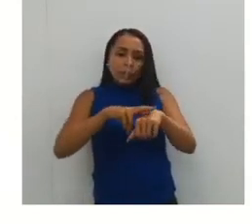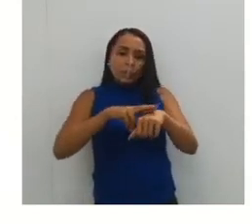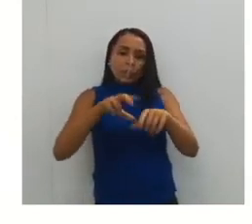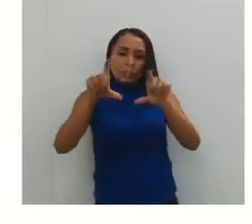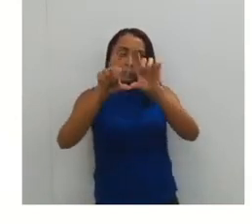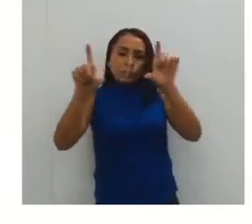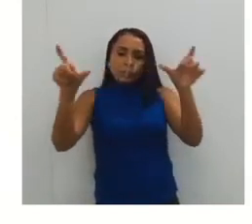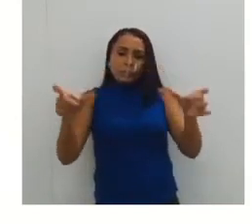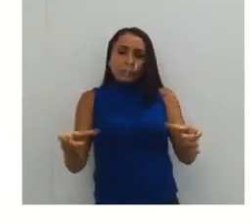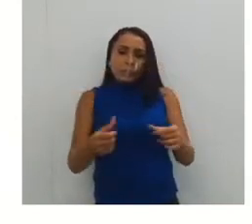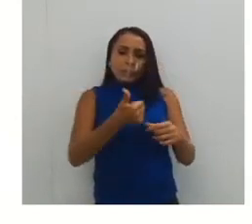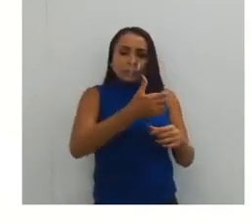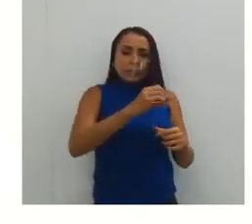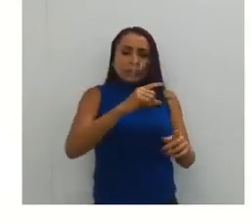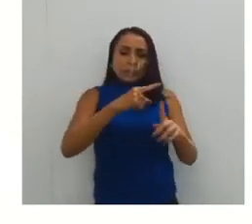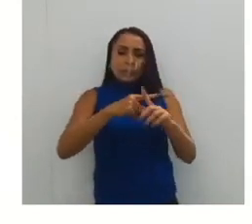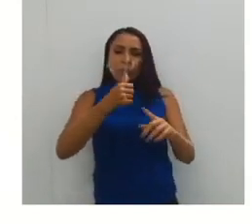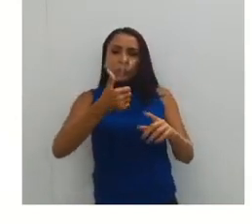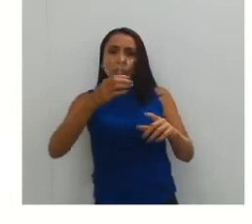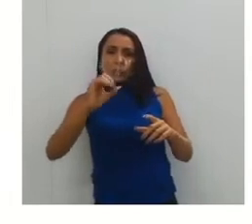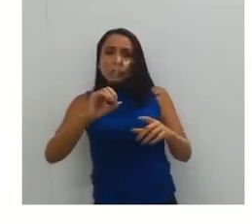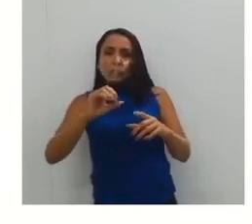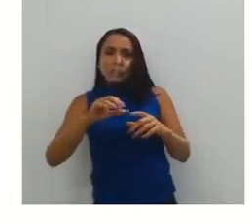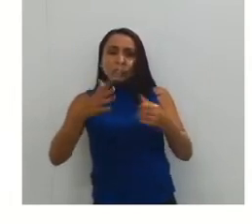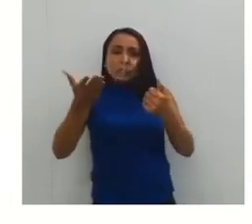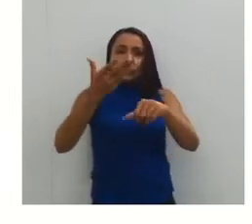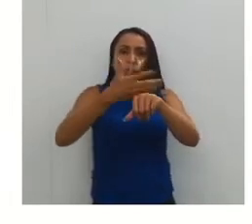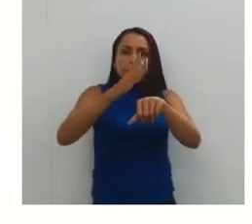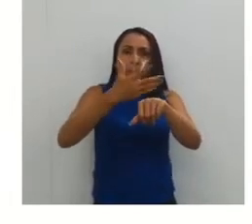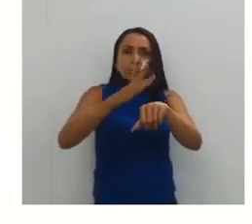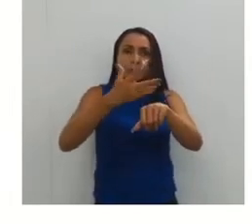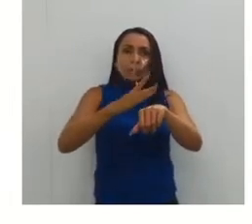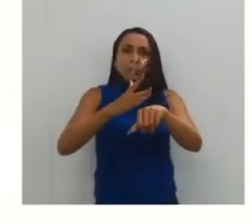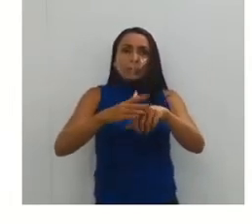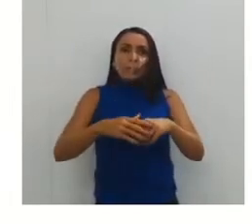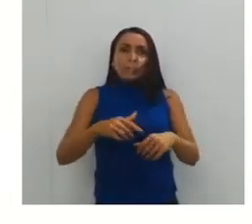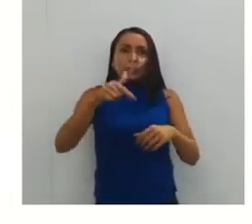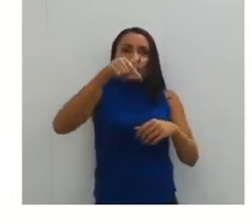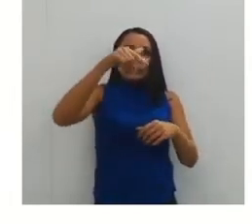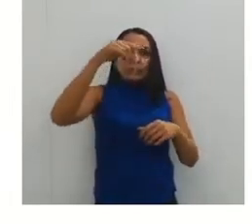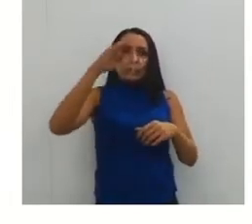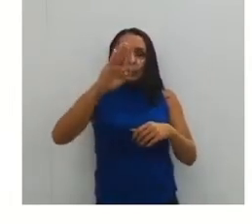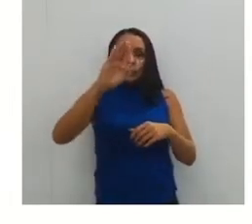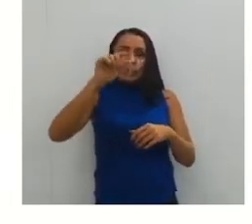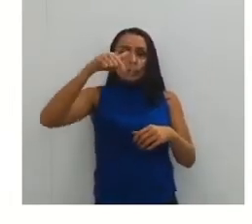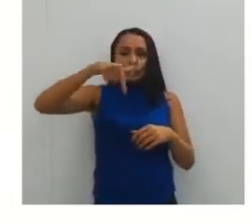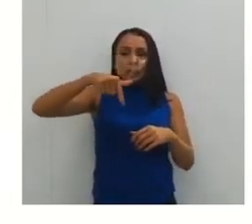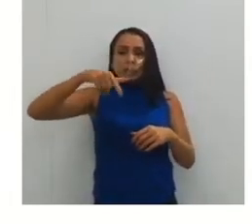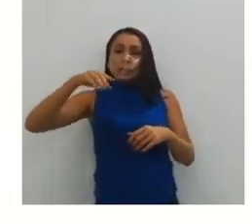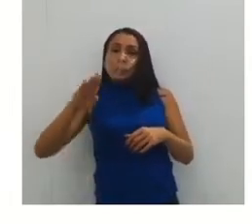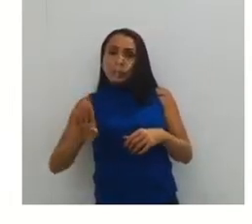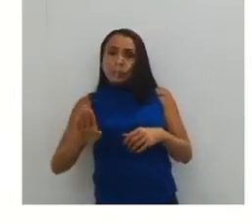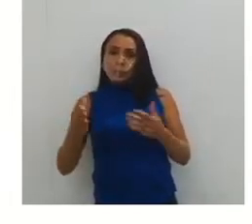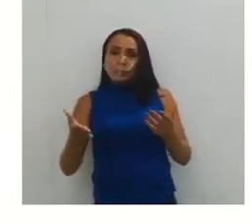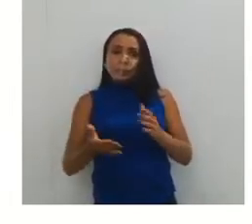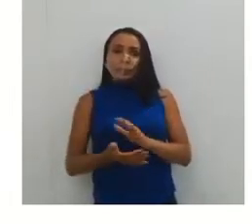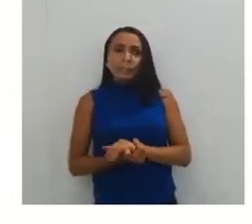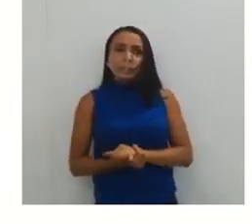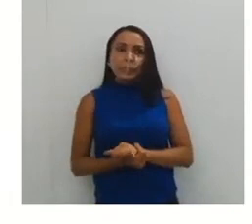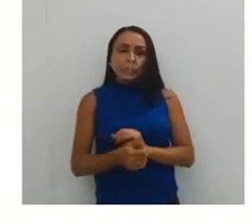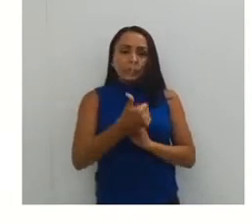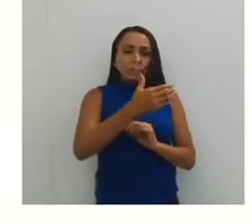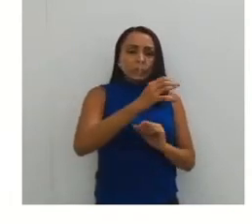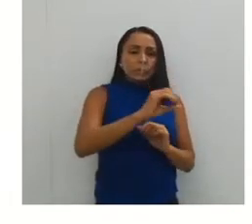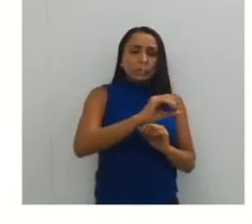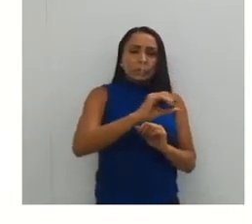10. E a área do quadrado pequeno, 7b vezes 7b. 10a vezes 10a, menos 7b vezes